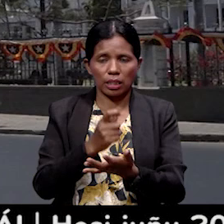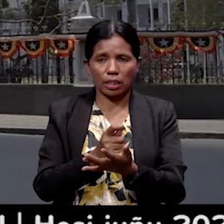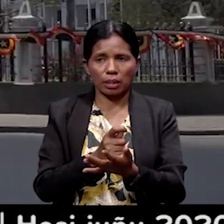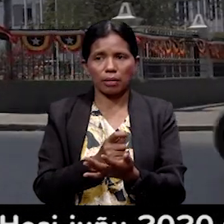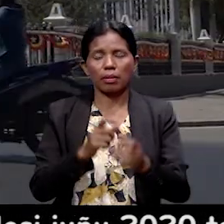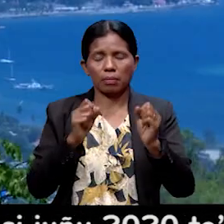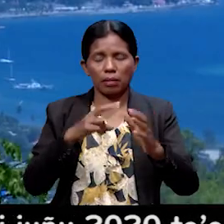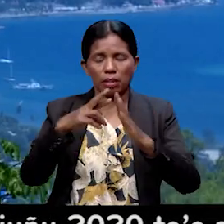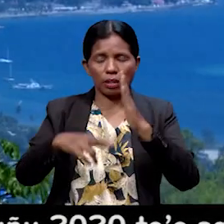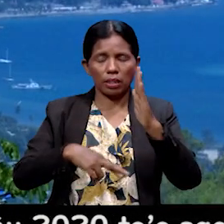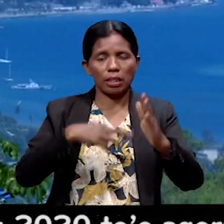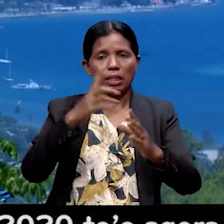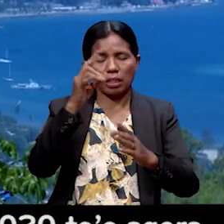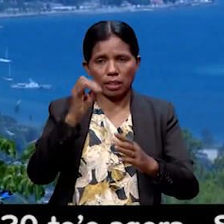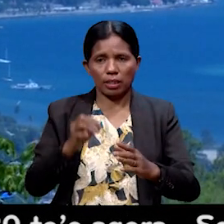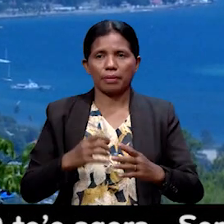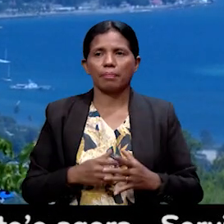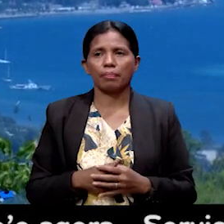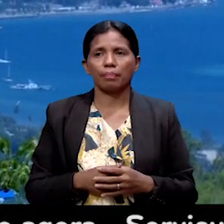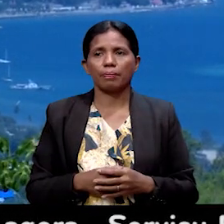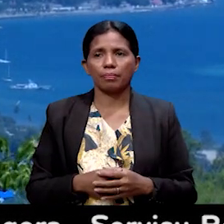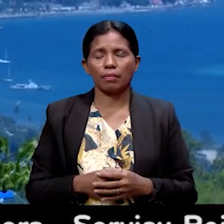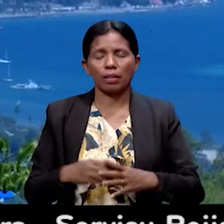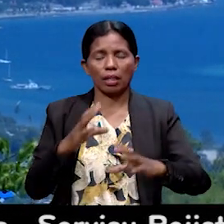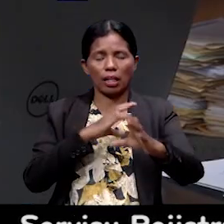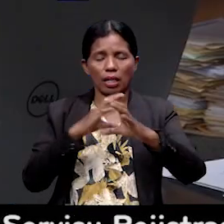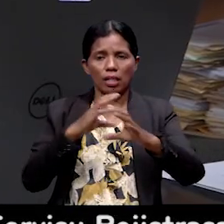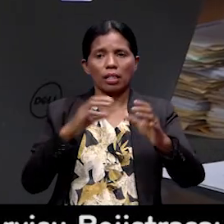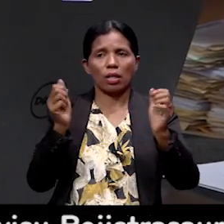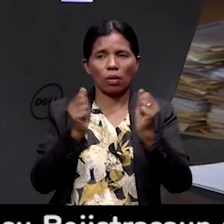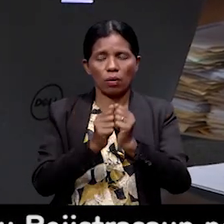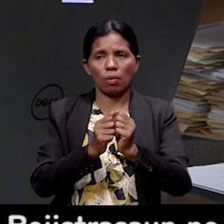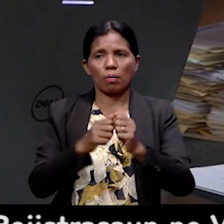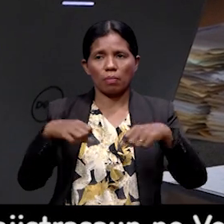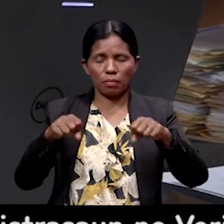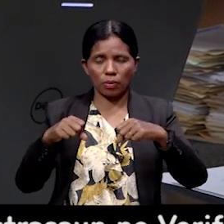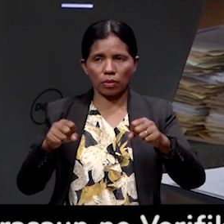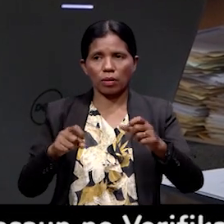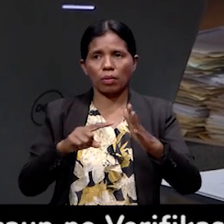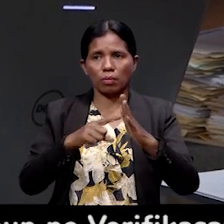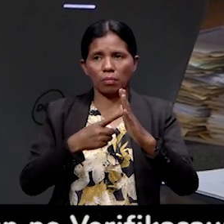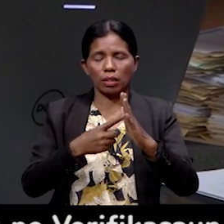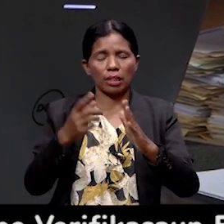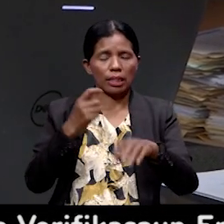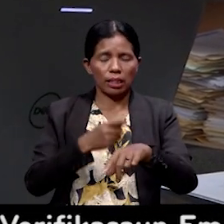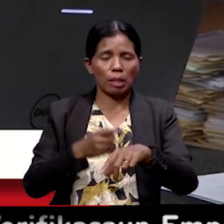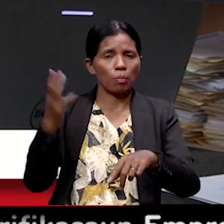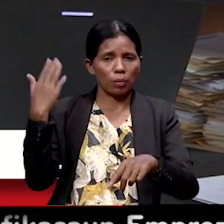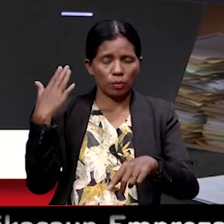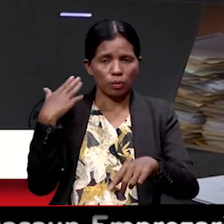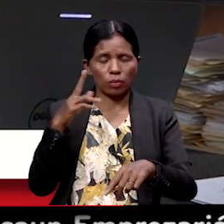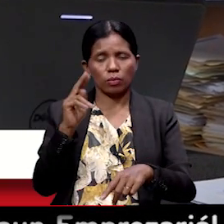Nebea Circula e Territorio Nacional. Careta ho motor nebe maka komisa keda sosi untaitne tempo.